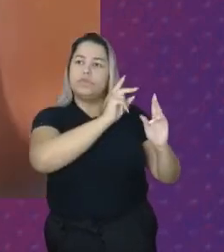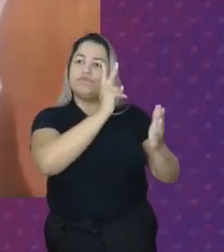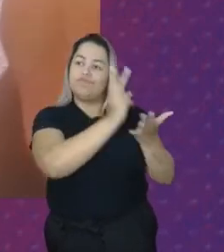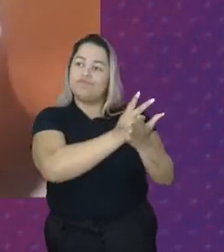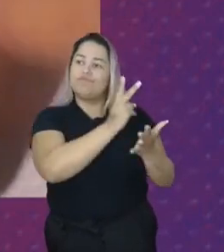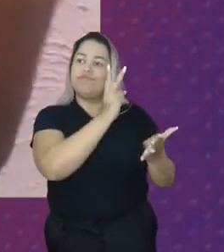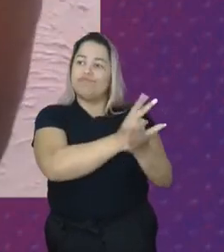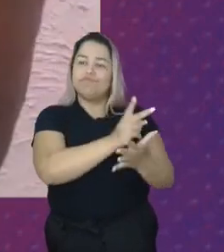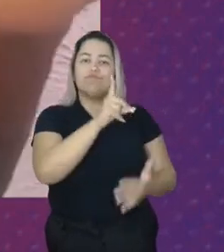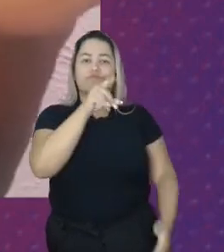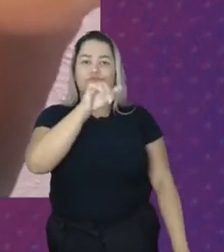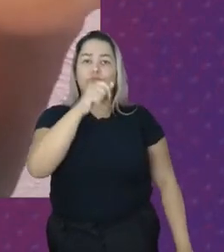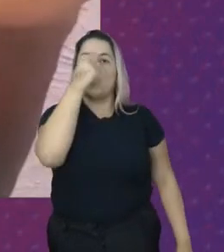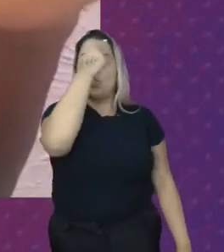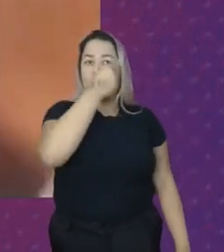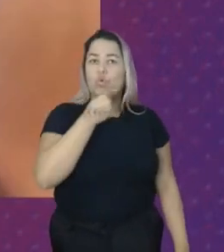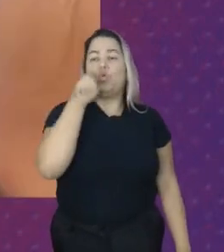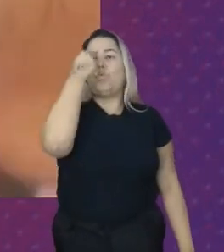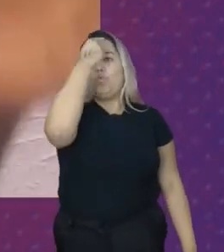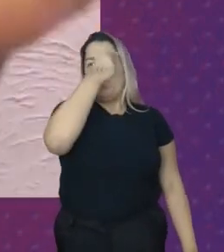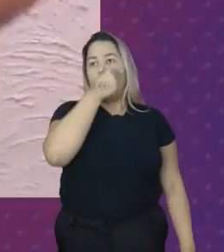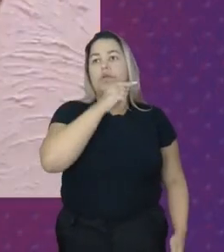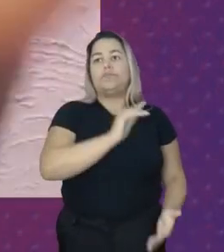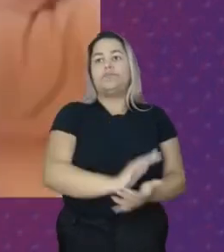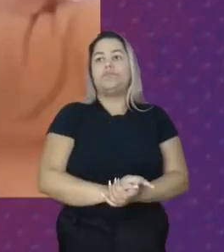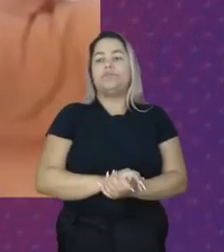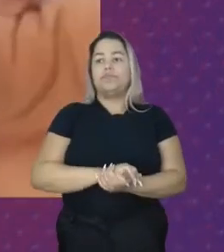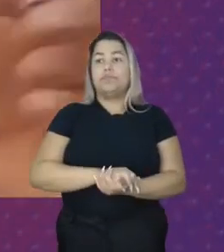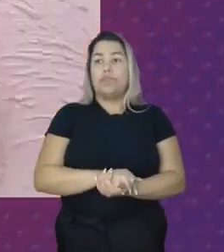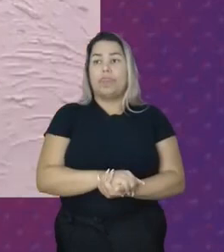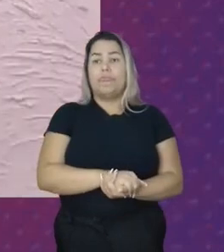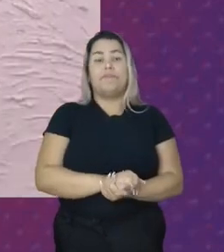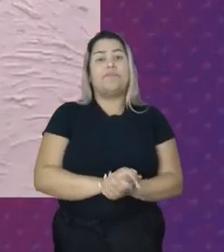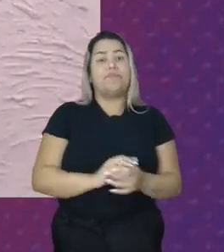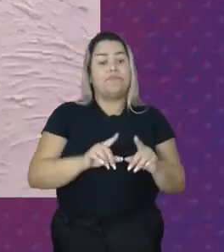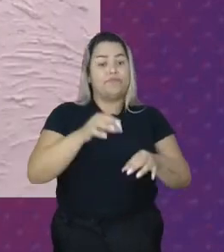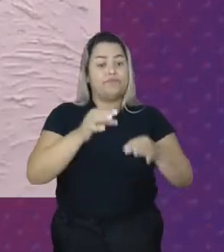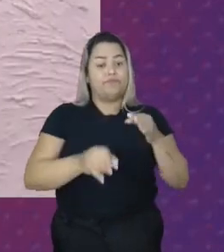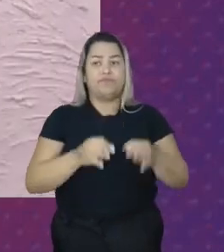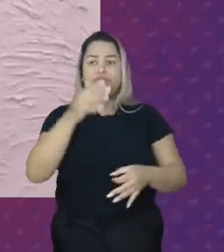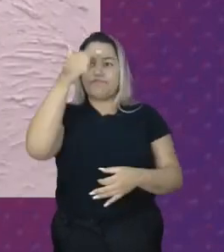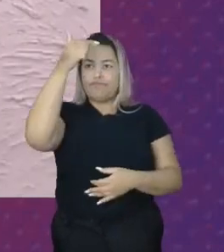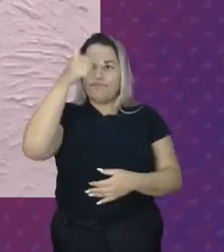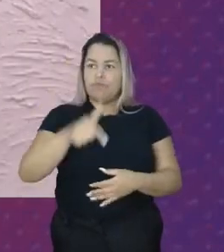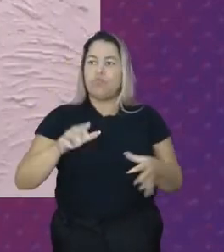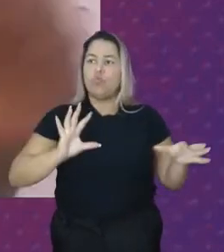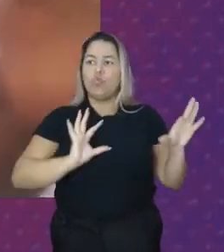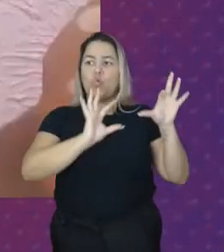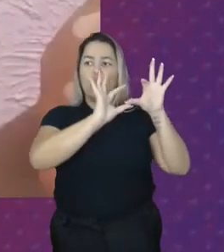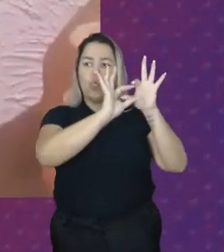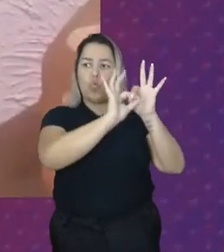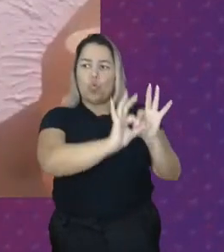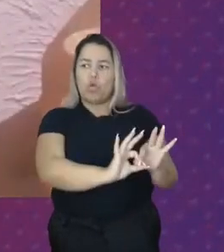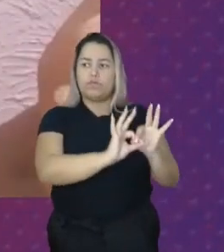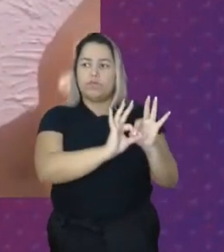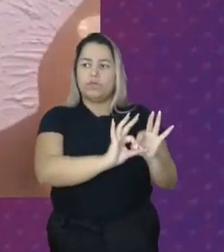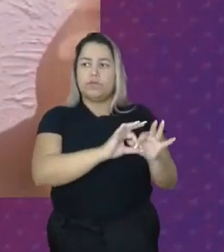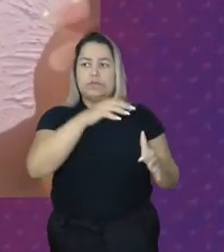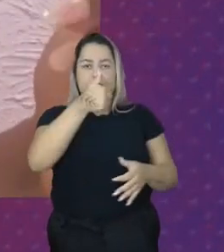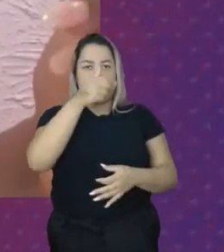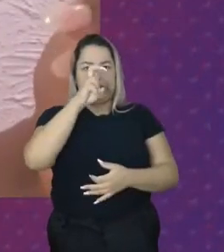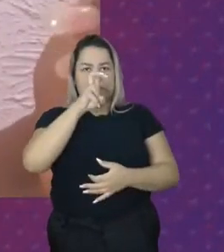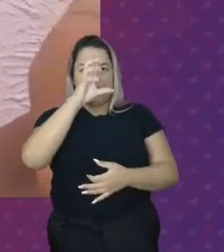dia, o horário e aqueles deveres, botava na justiça e a gente conseguia vínculo. Com a